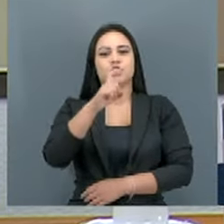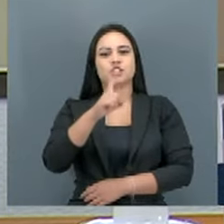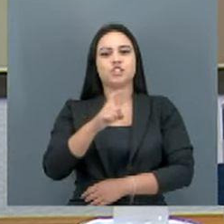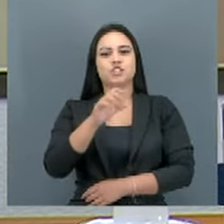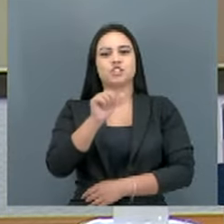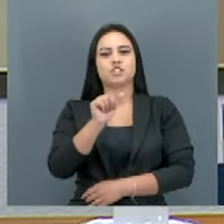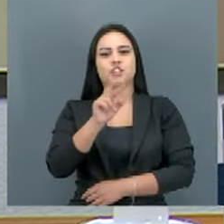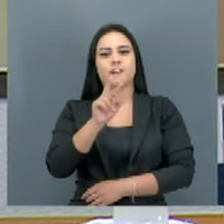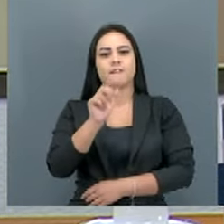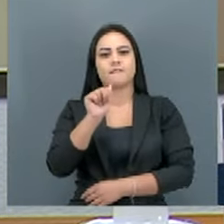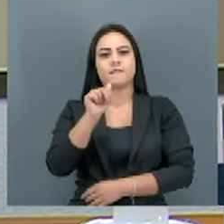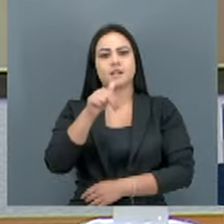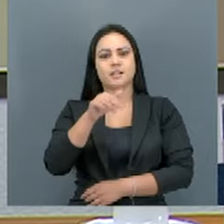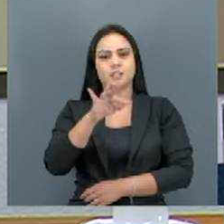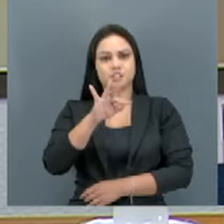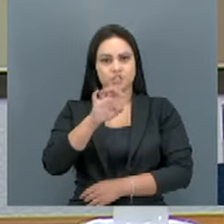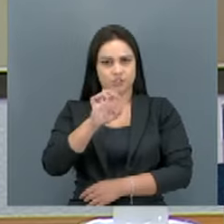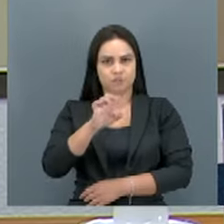Nós,